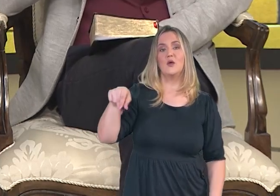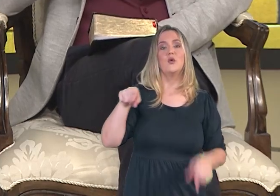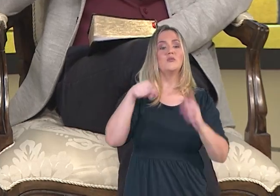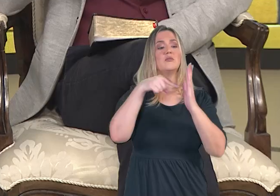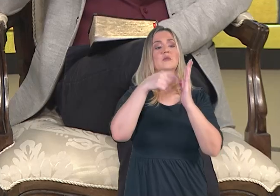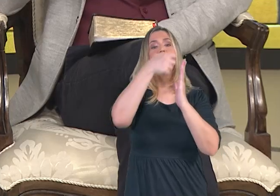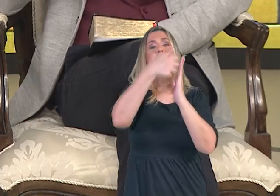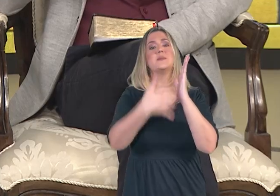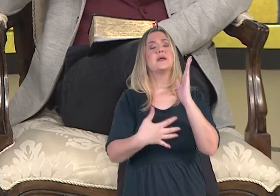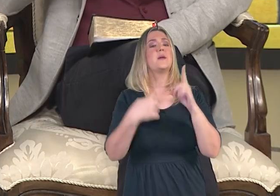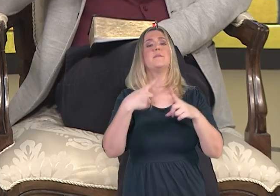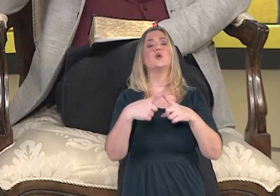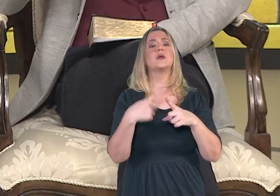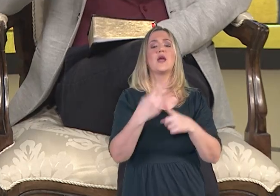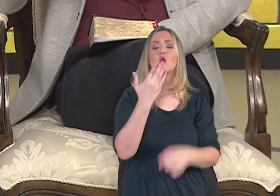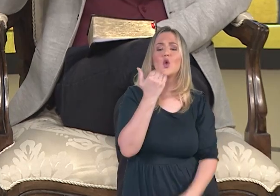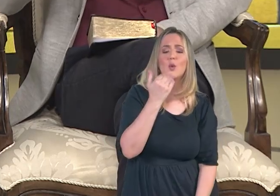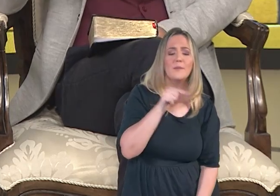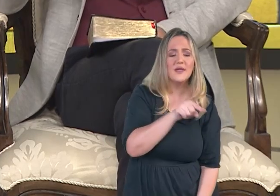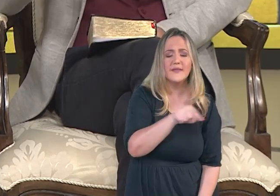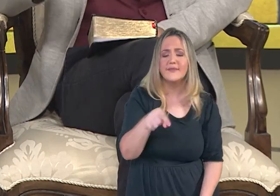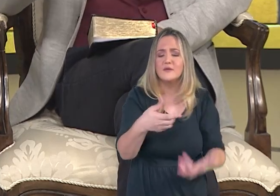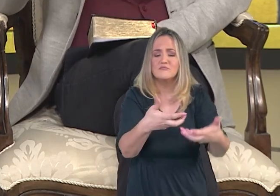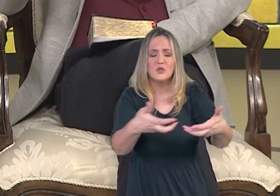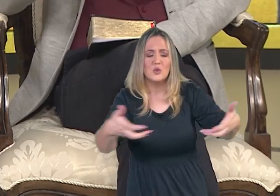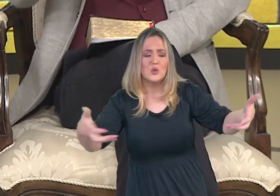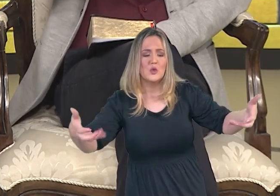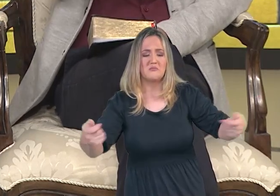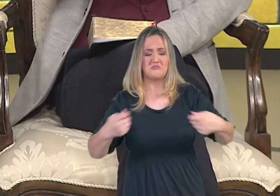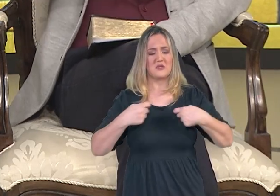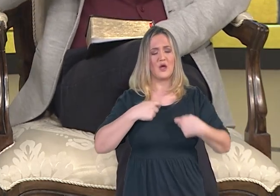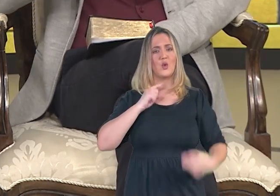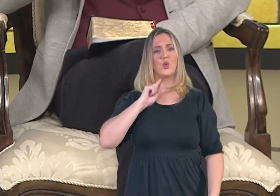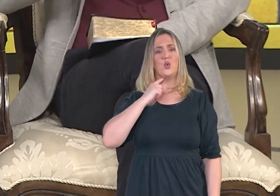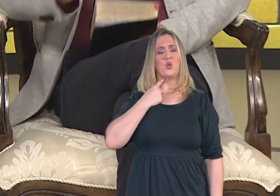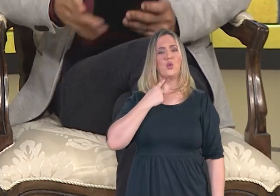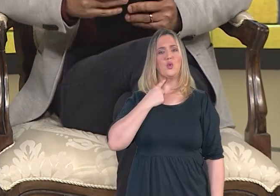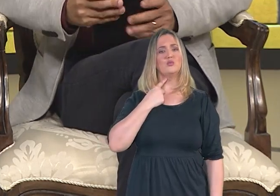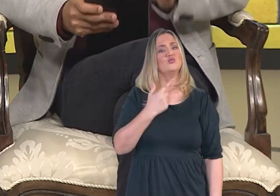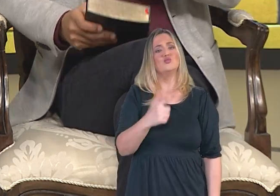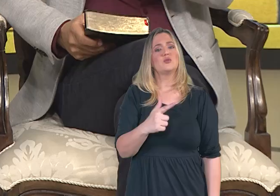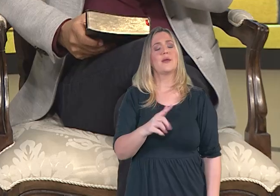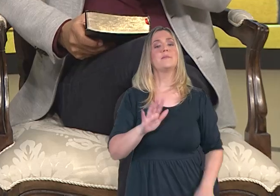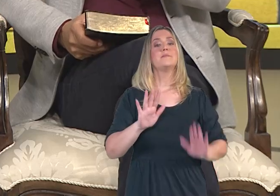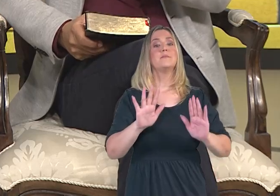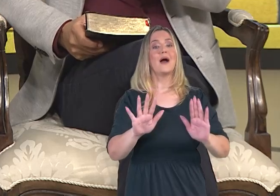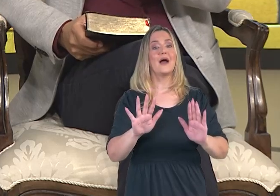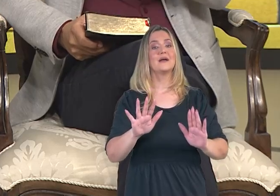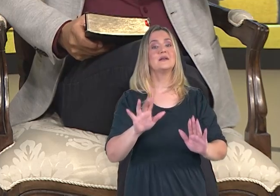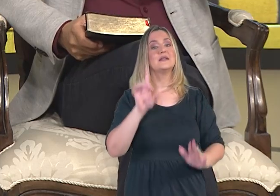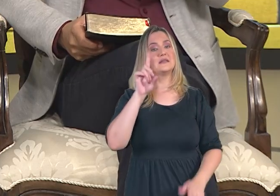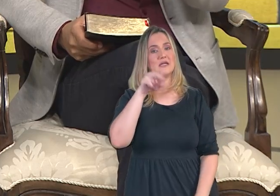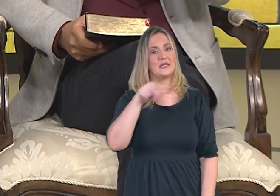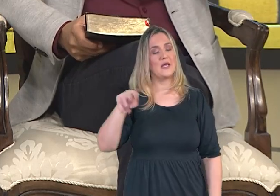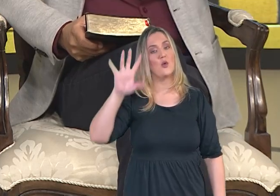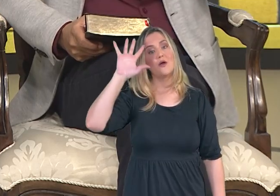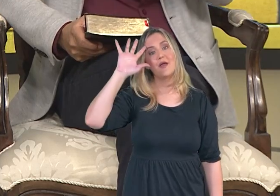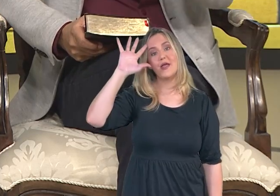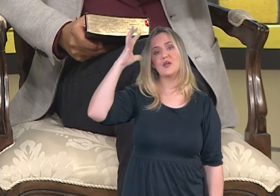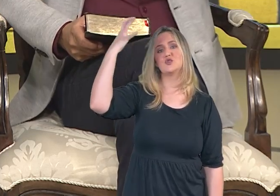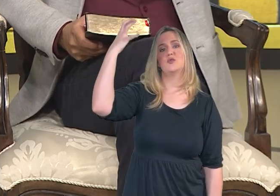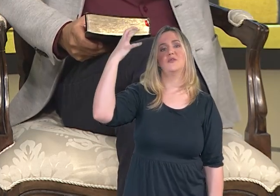Daniel também não diz claramente por que a comida do rei o contaminaria, mas aquela expressão